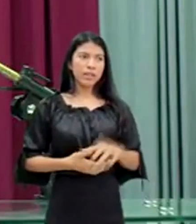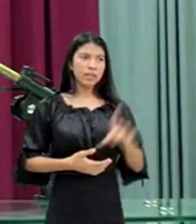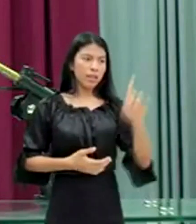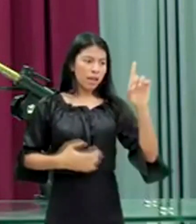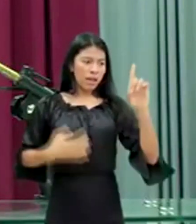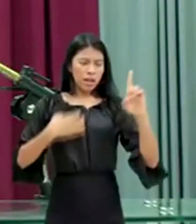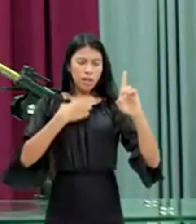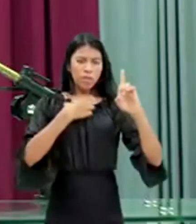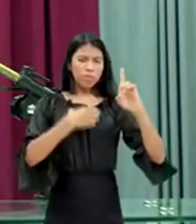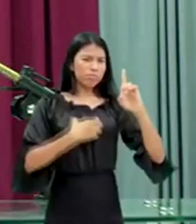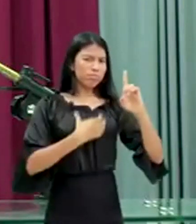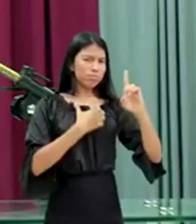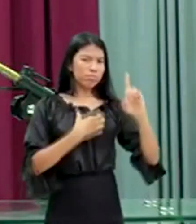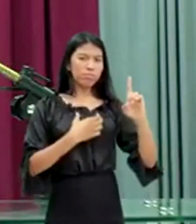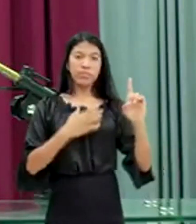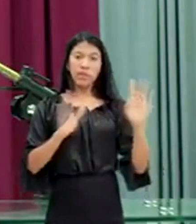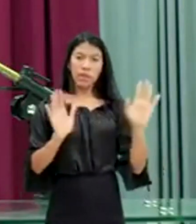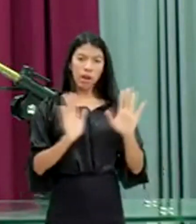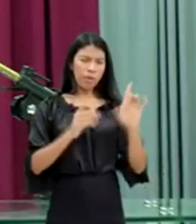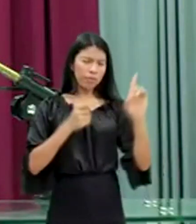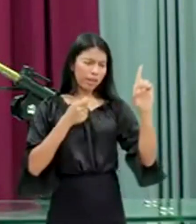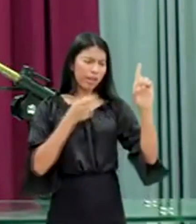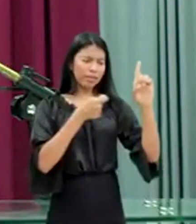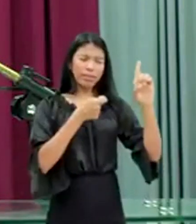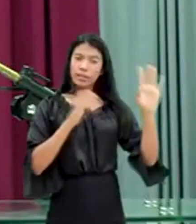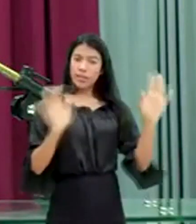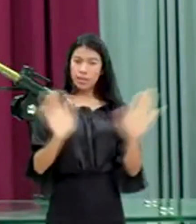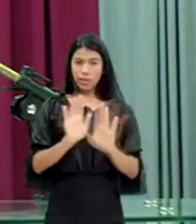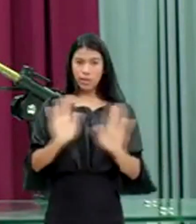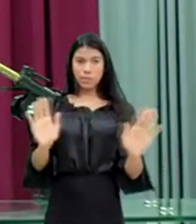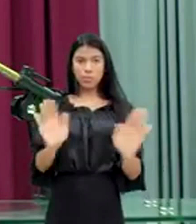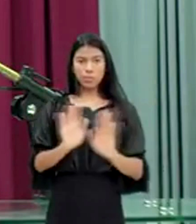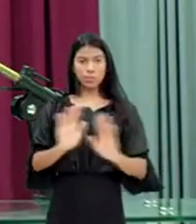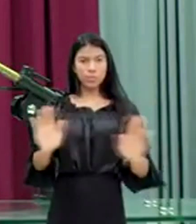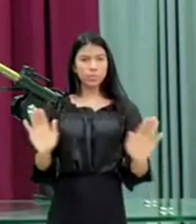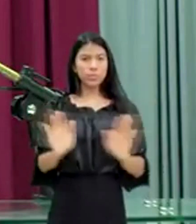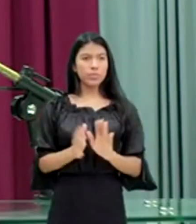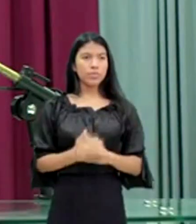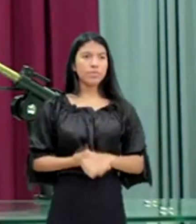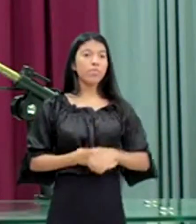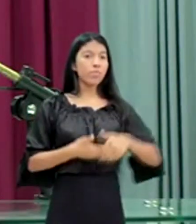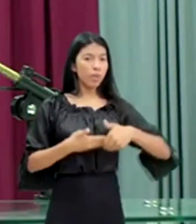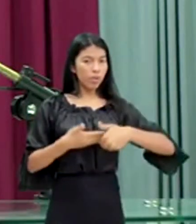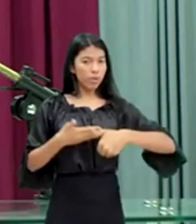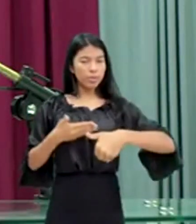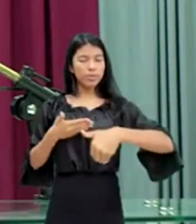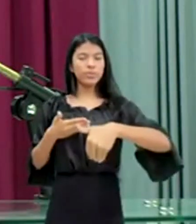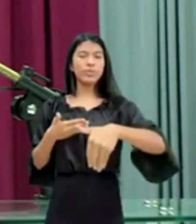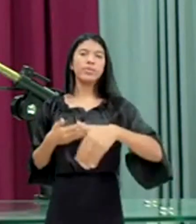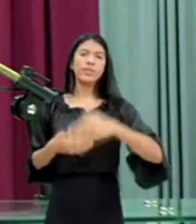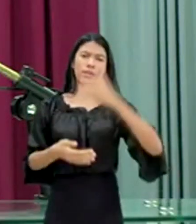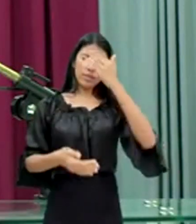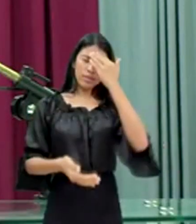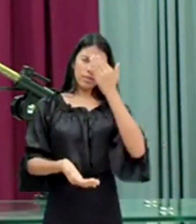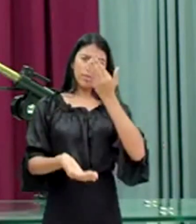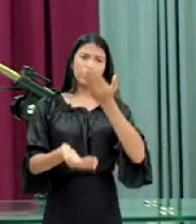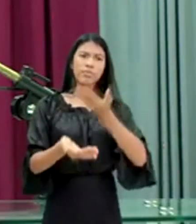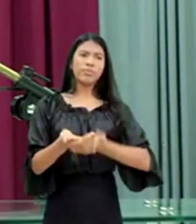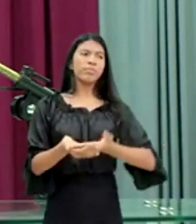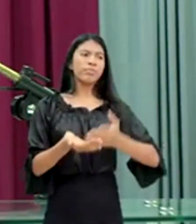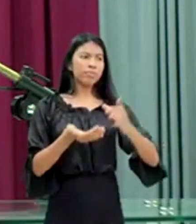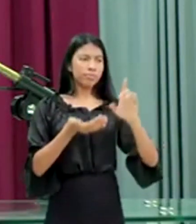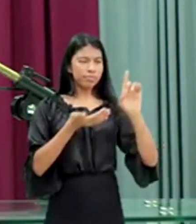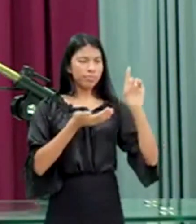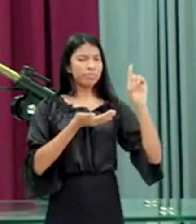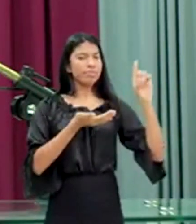com qualquer tipo de incredulidade em qualquer área de nossa vida. Vamos continuar confiando no